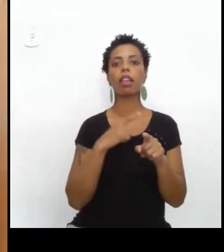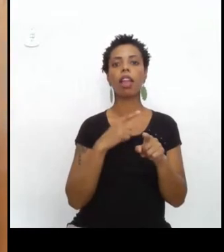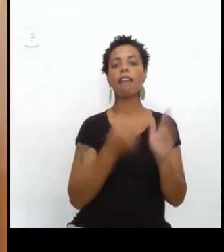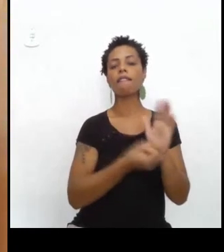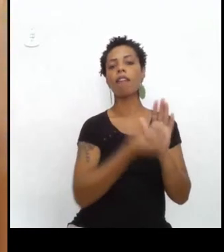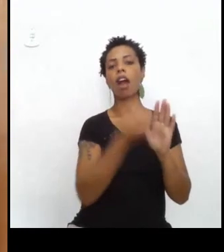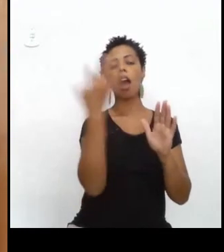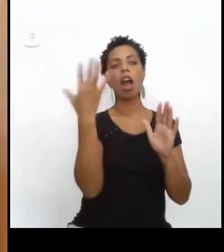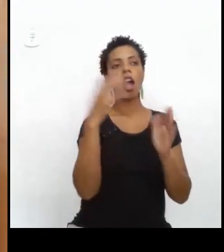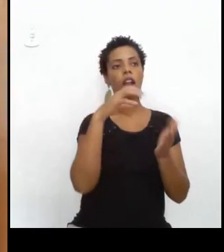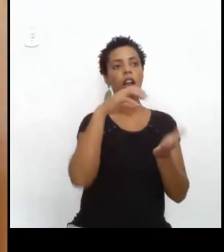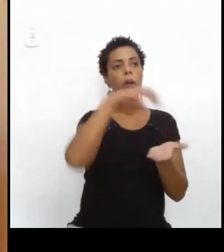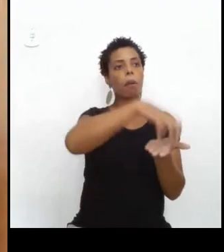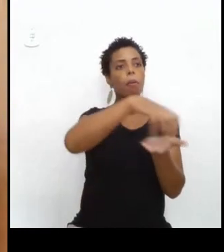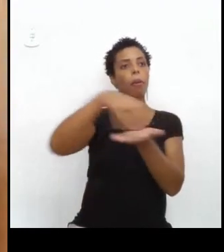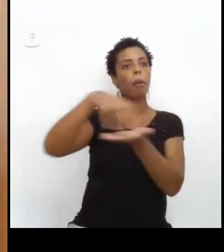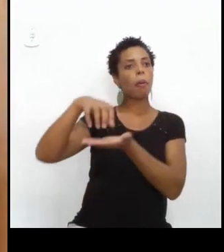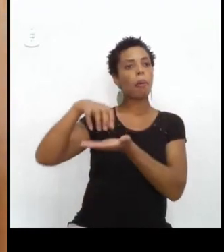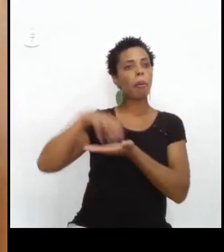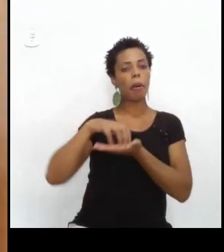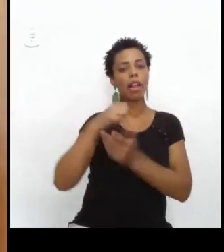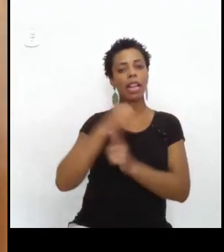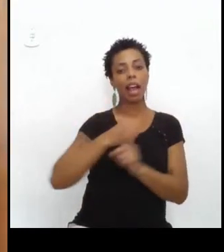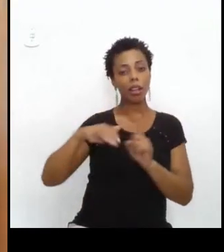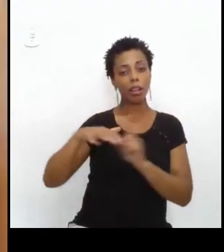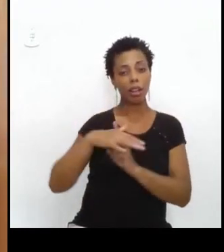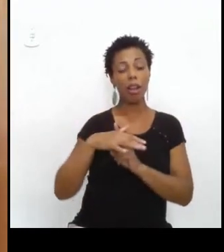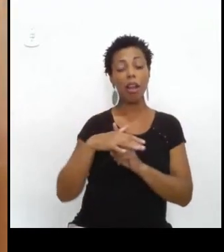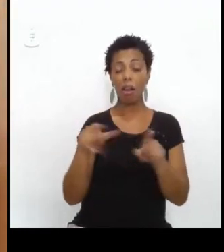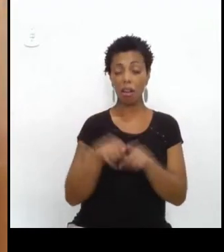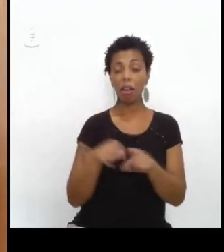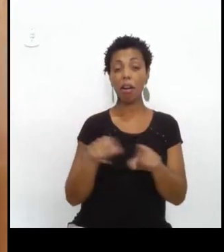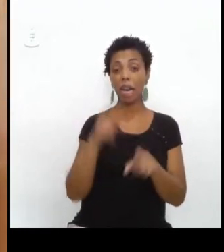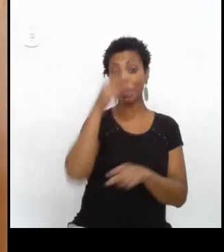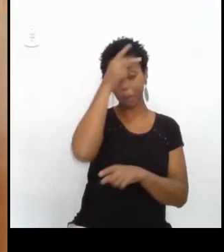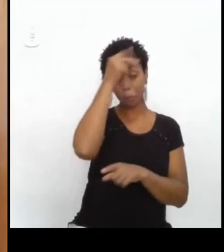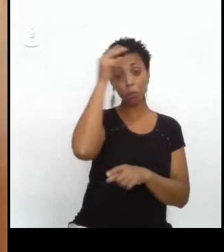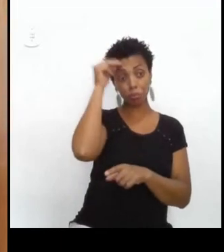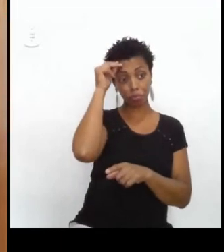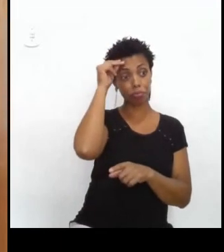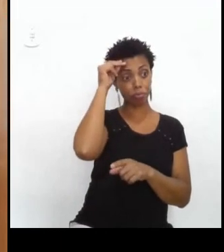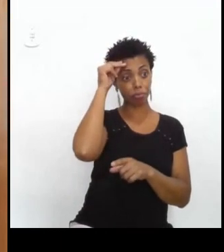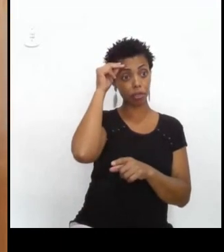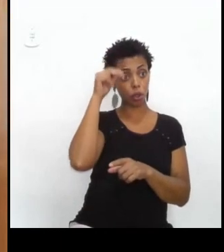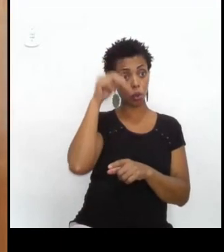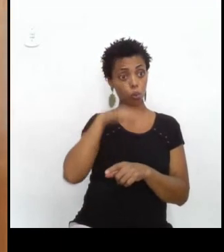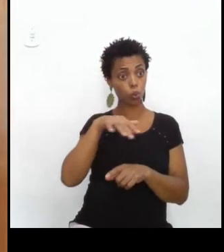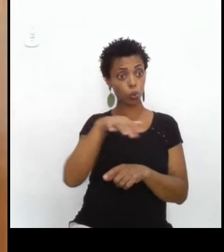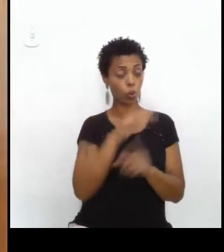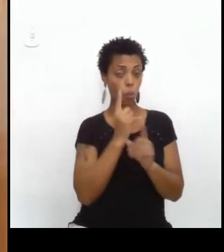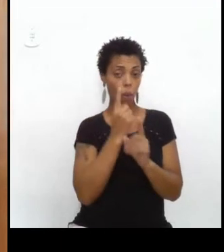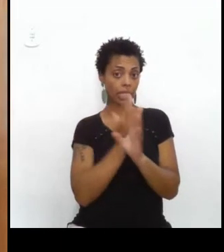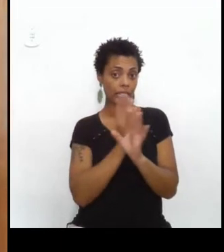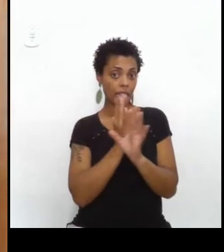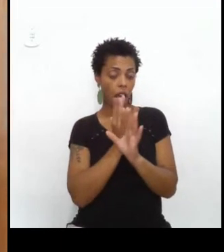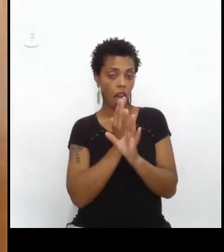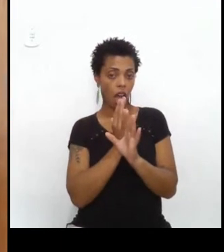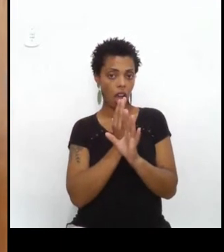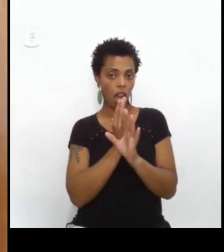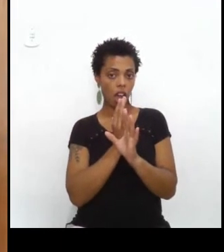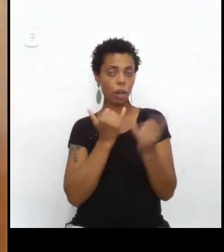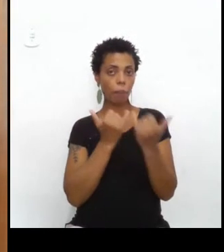mais curta manter é como se ofenderam uma polêmica não na clínica que é que